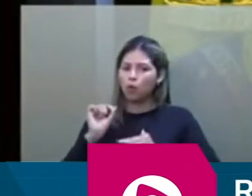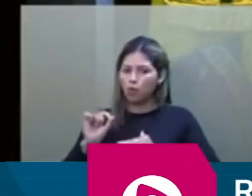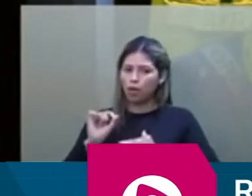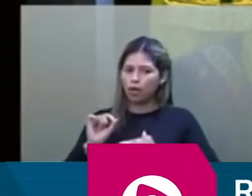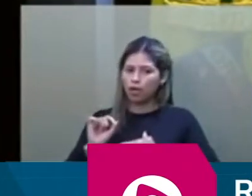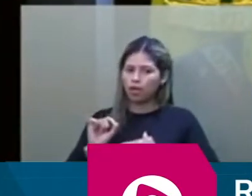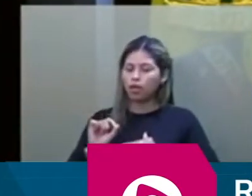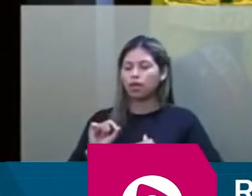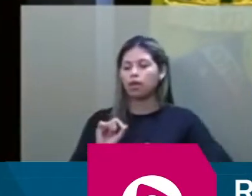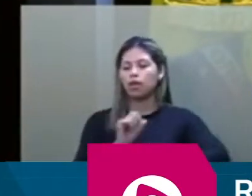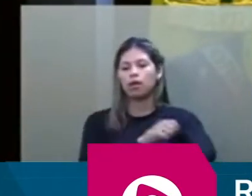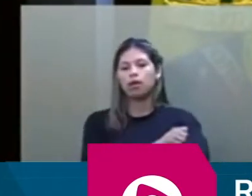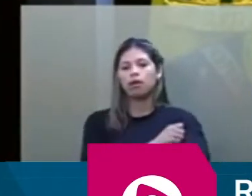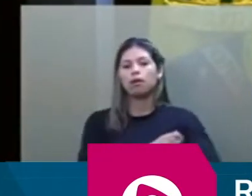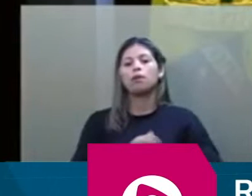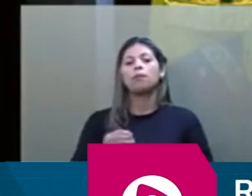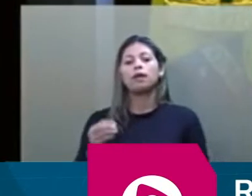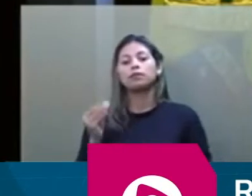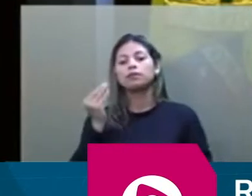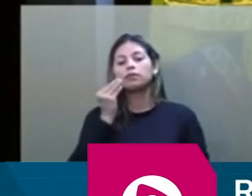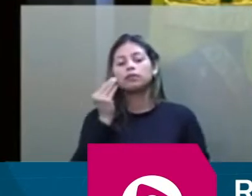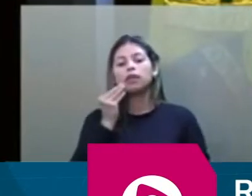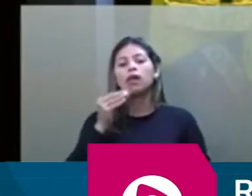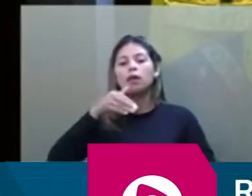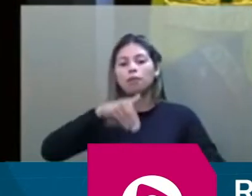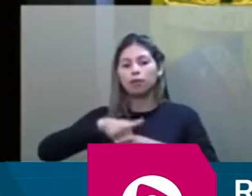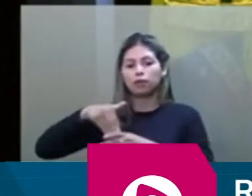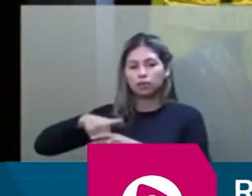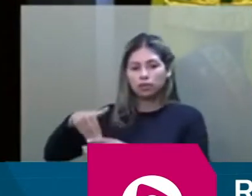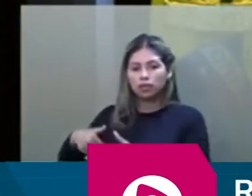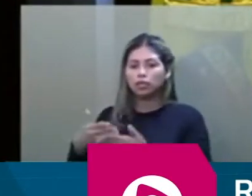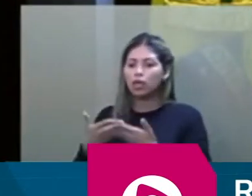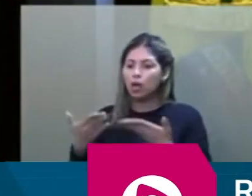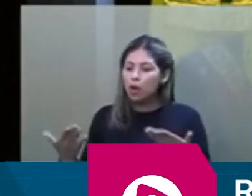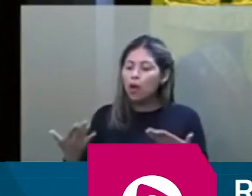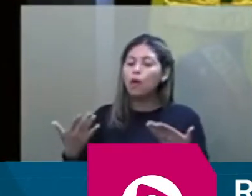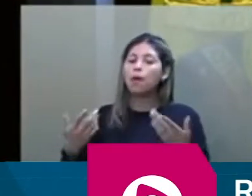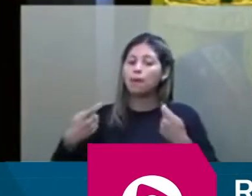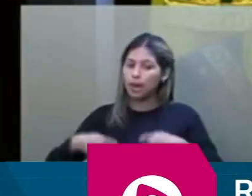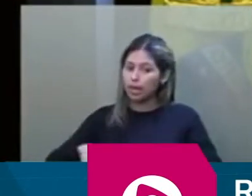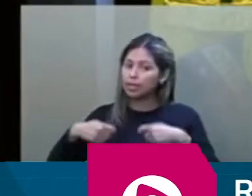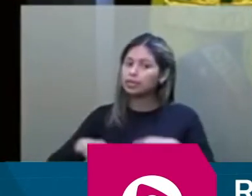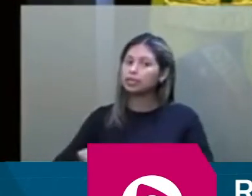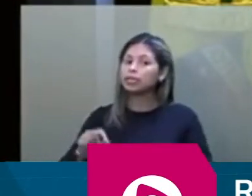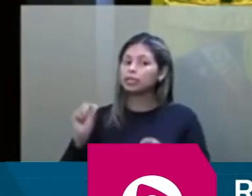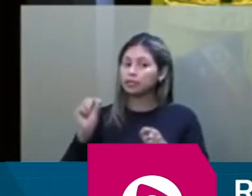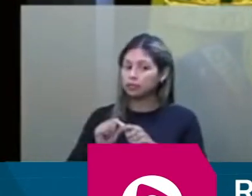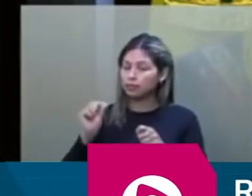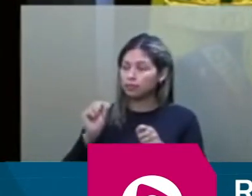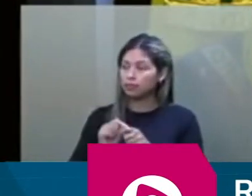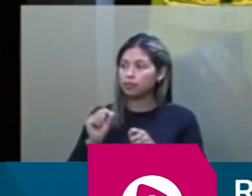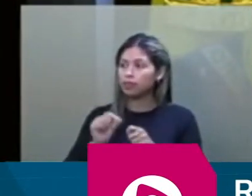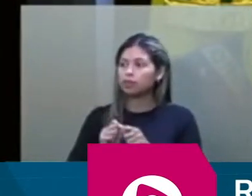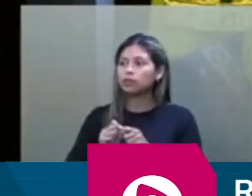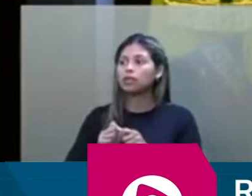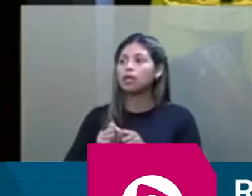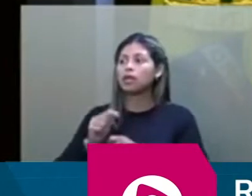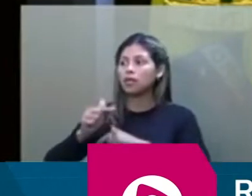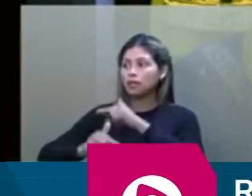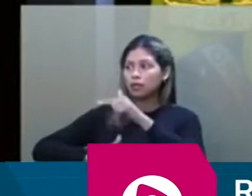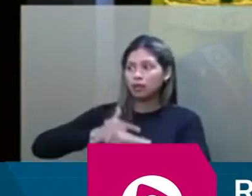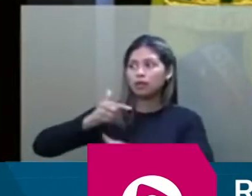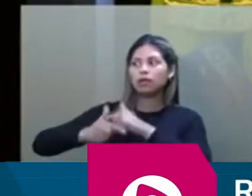eleitoral presidencial. O presidente do Senado precisa agir como um magistrado, conduzindo os trabalhos